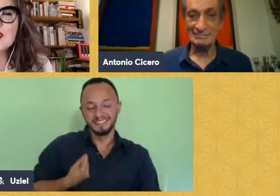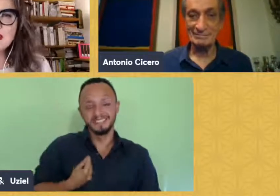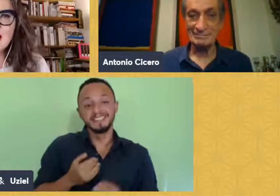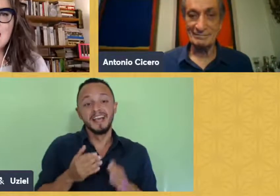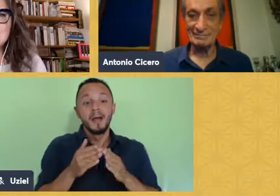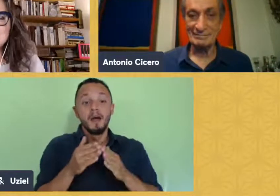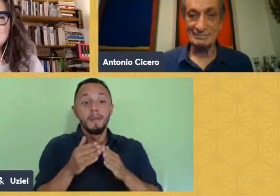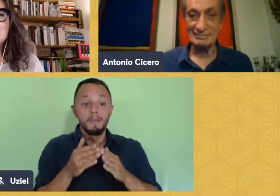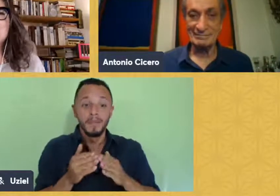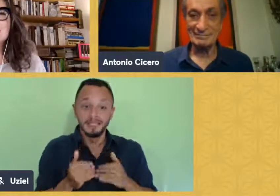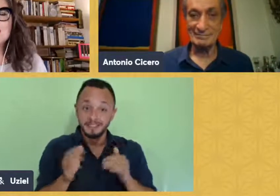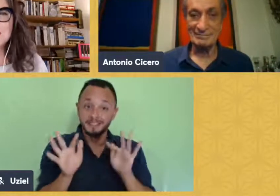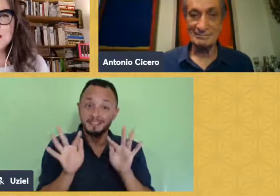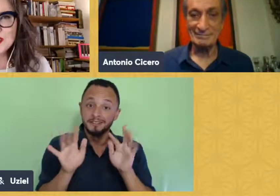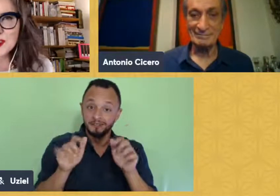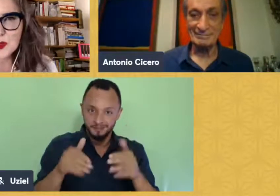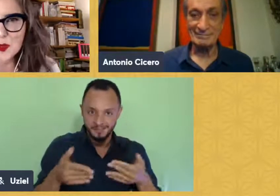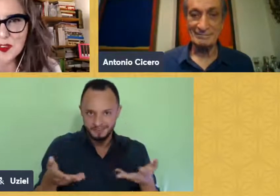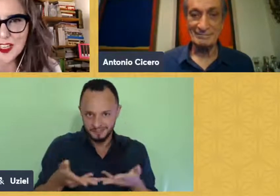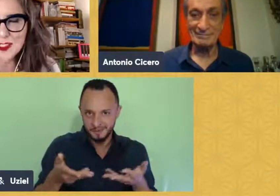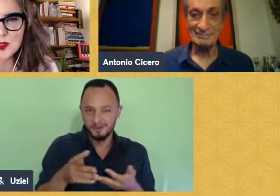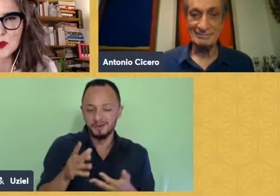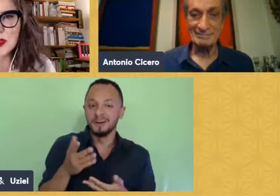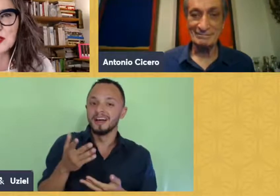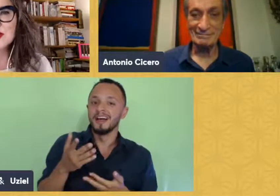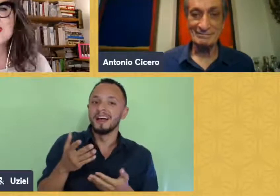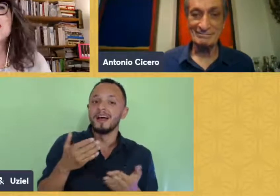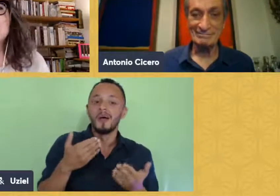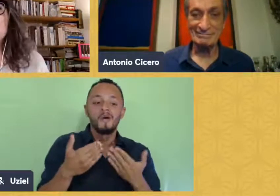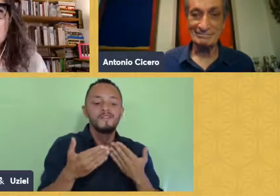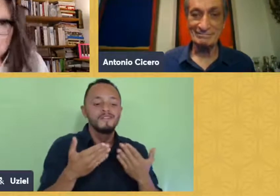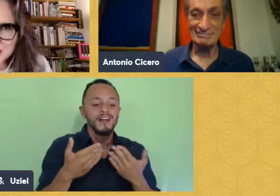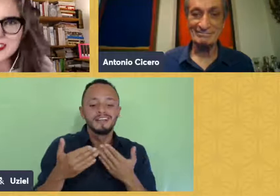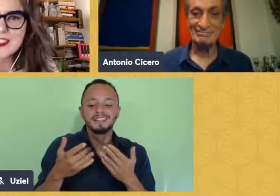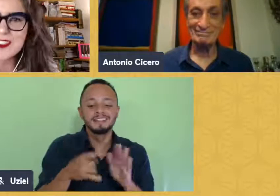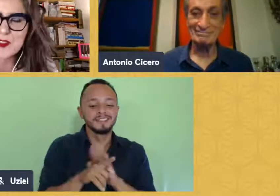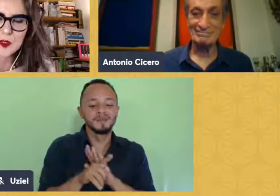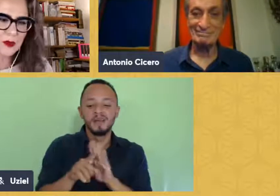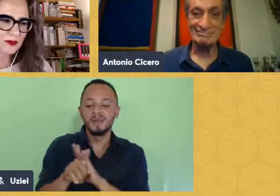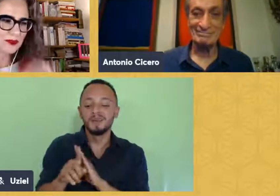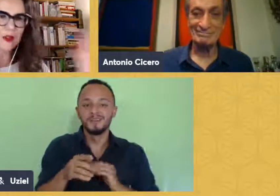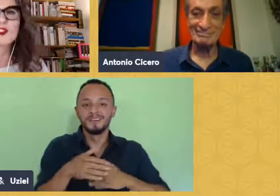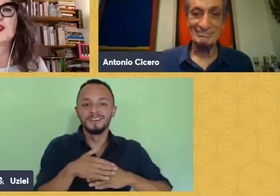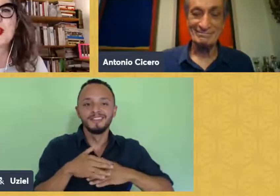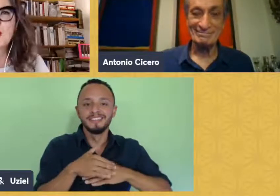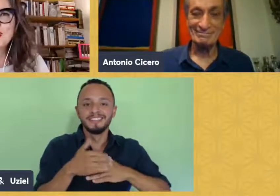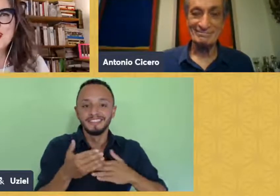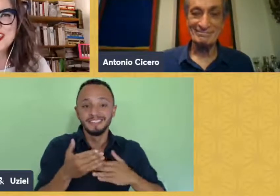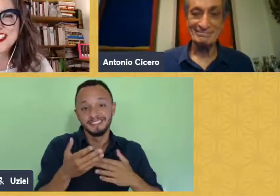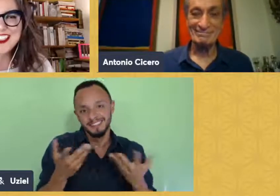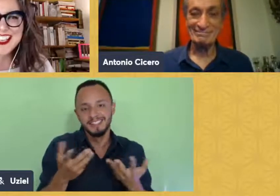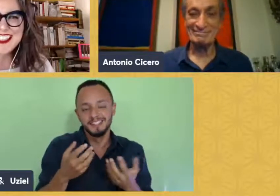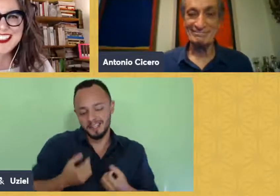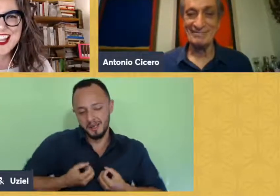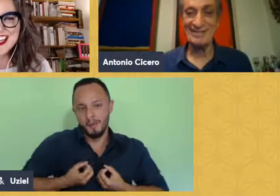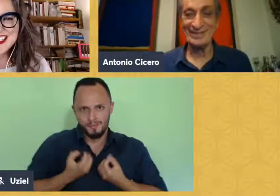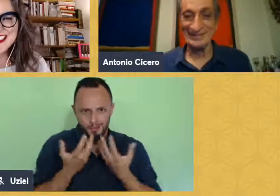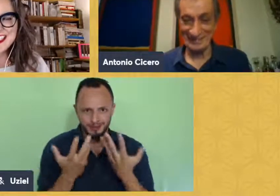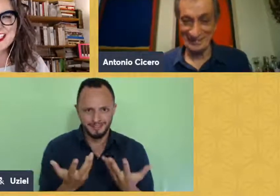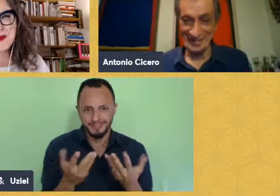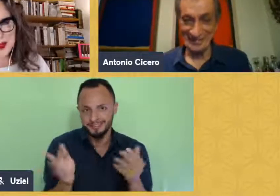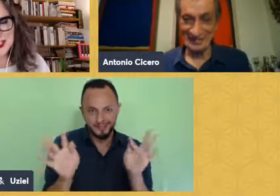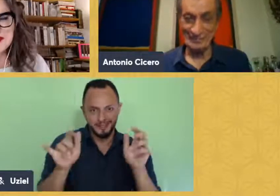que a gente encerrasse essa segunda edição do Conversa sobre Perguntas com poesia, Cícero. Não tem um jeito melhor da gente